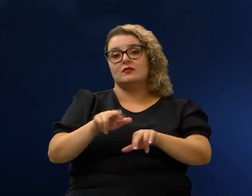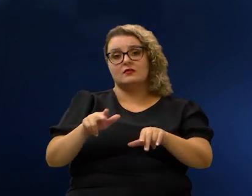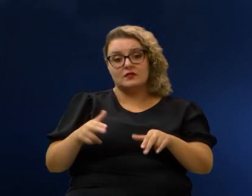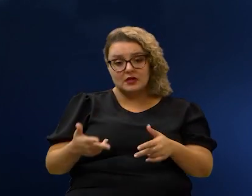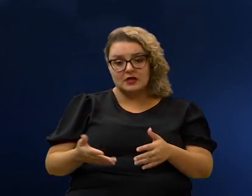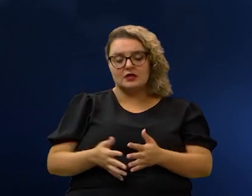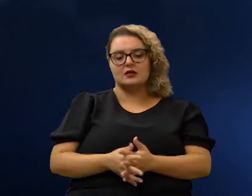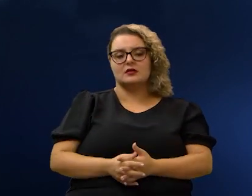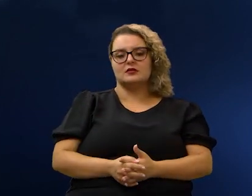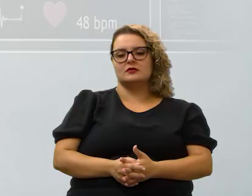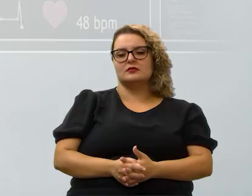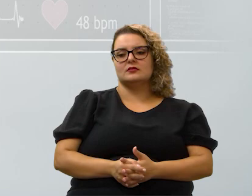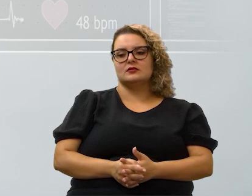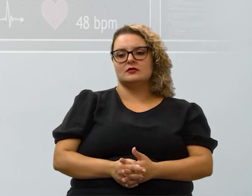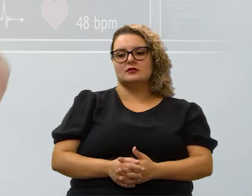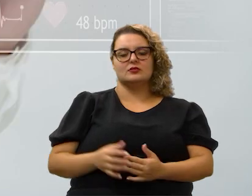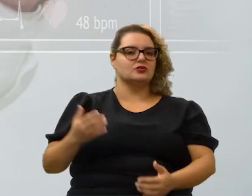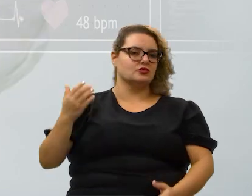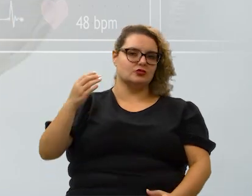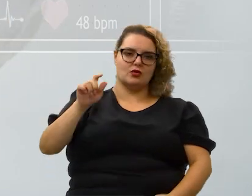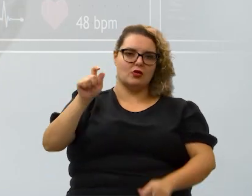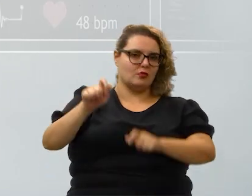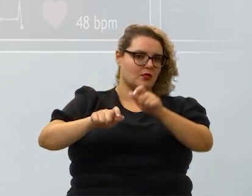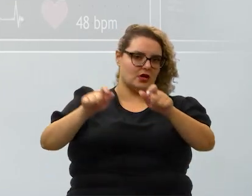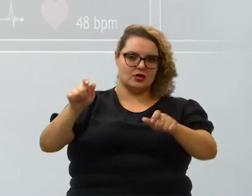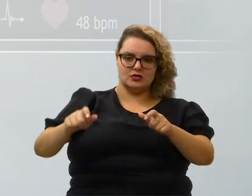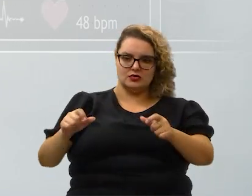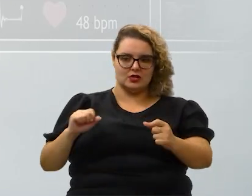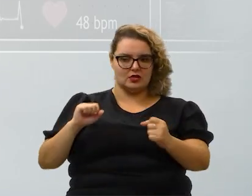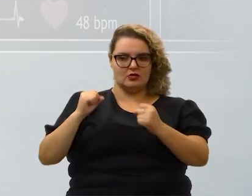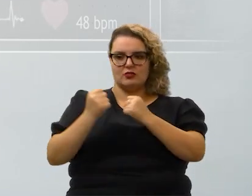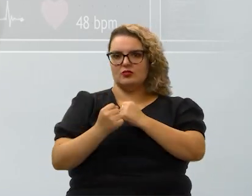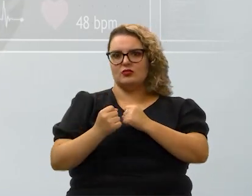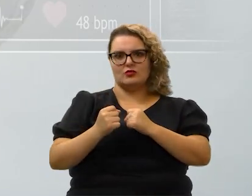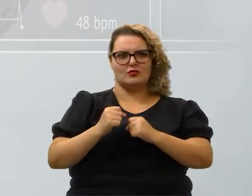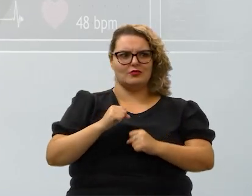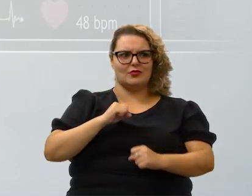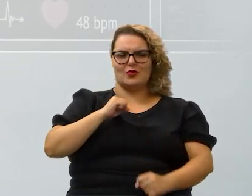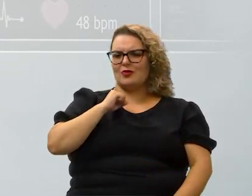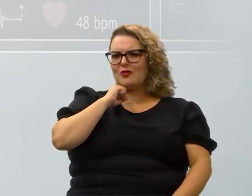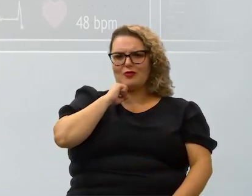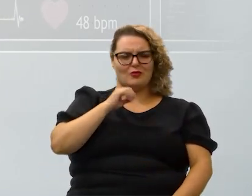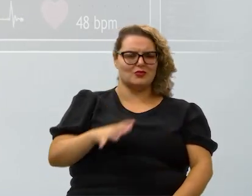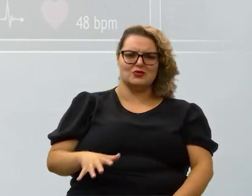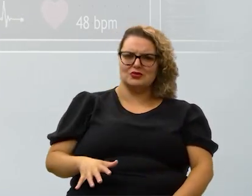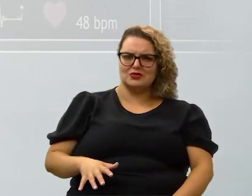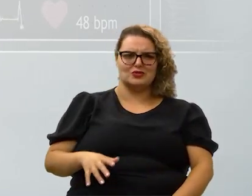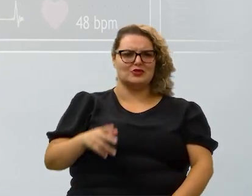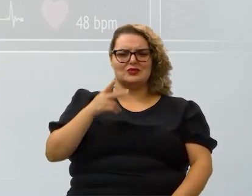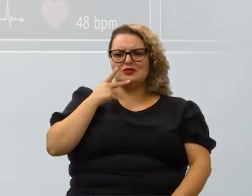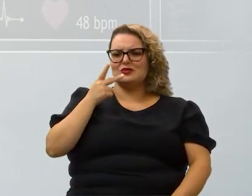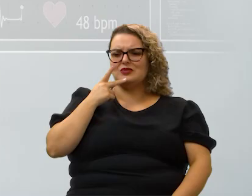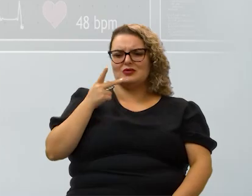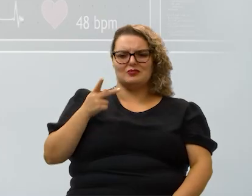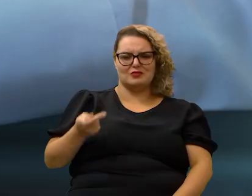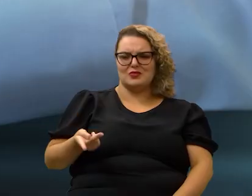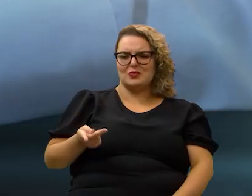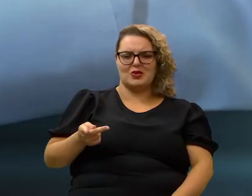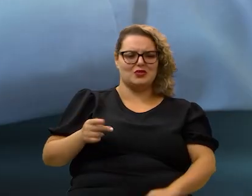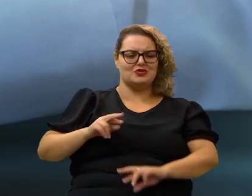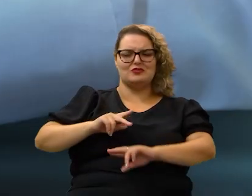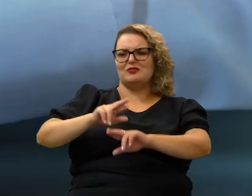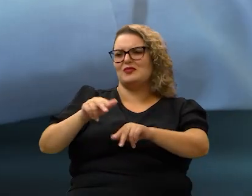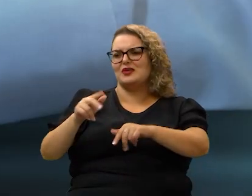casos, né, que colocam lá pessoas defendendo absurdos, falando impropérios